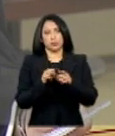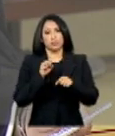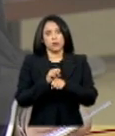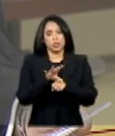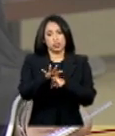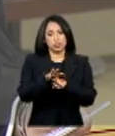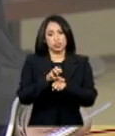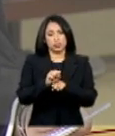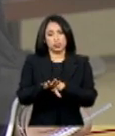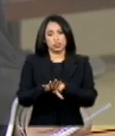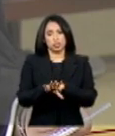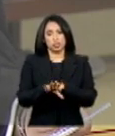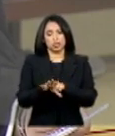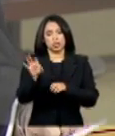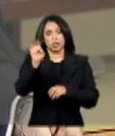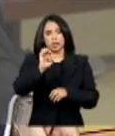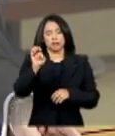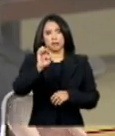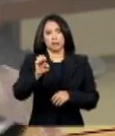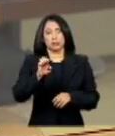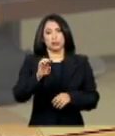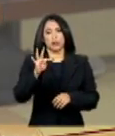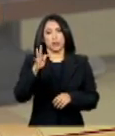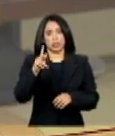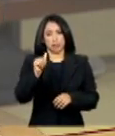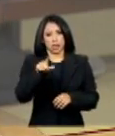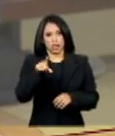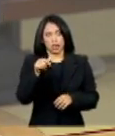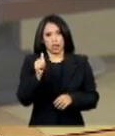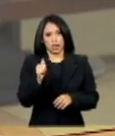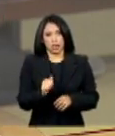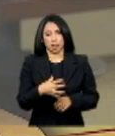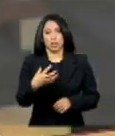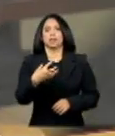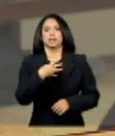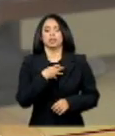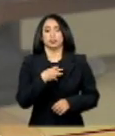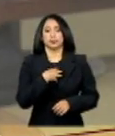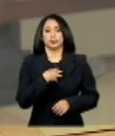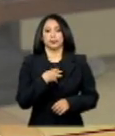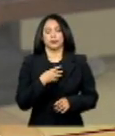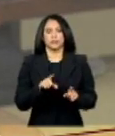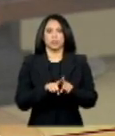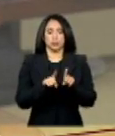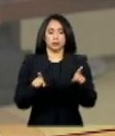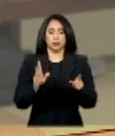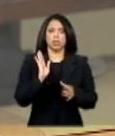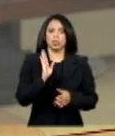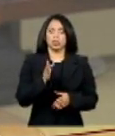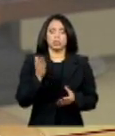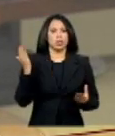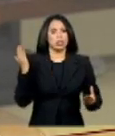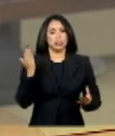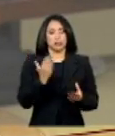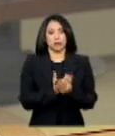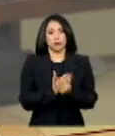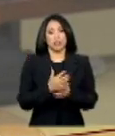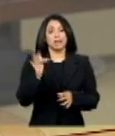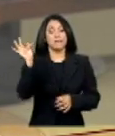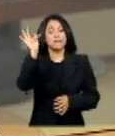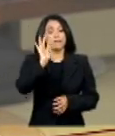estado de uma determinada taxa de 17 que essa matéria já está regulada no âmbito federal